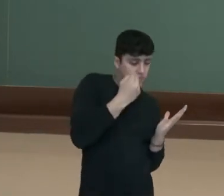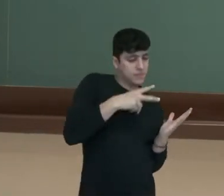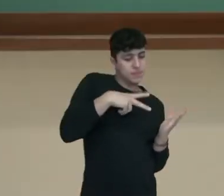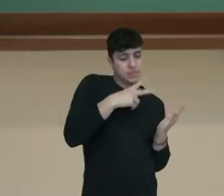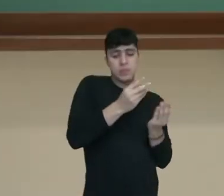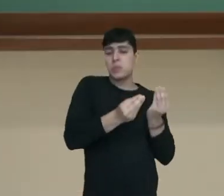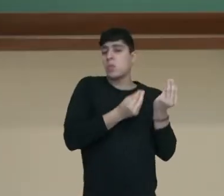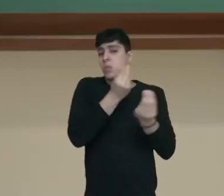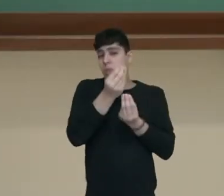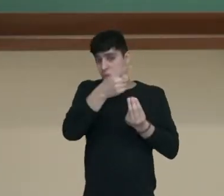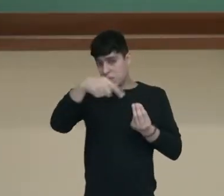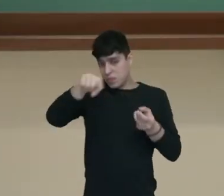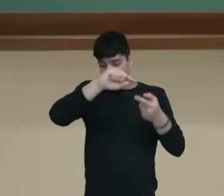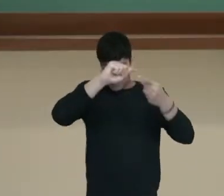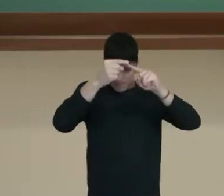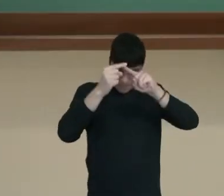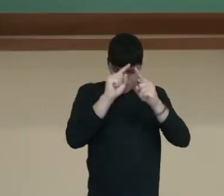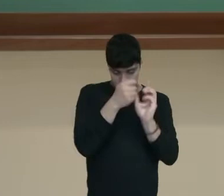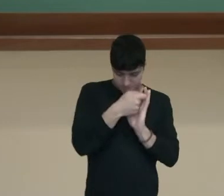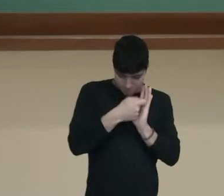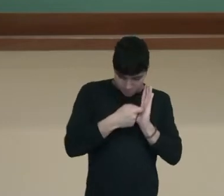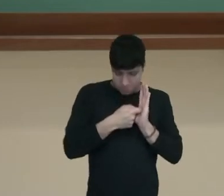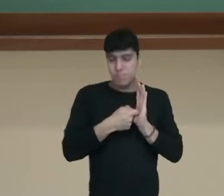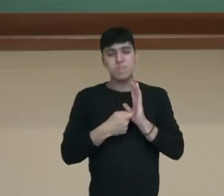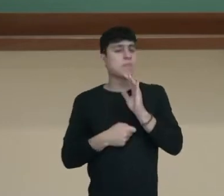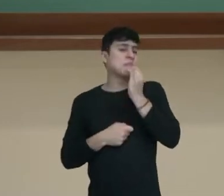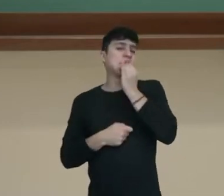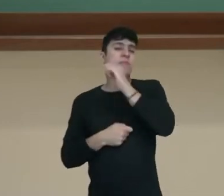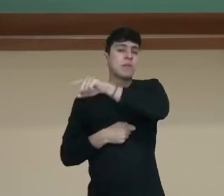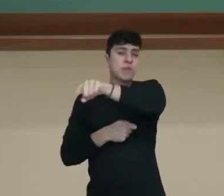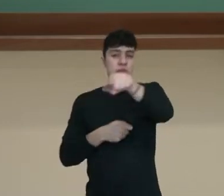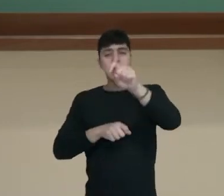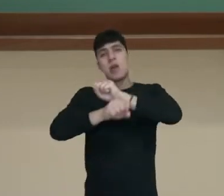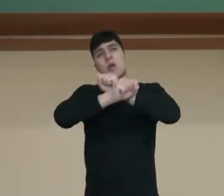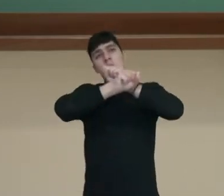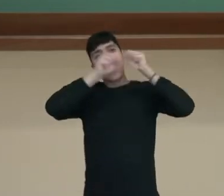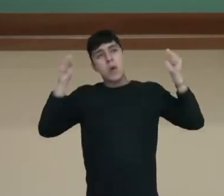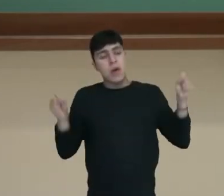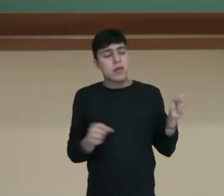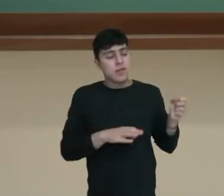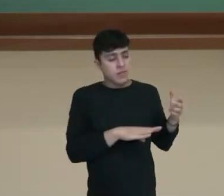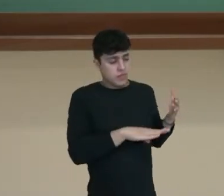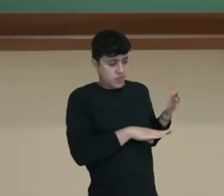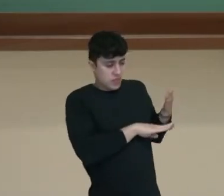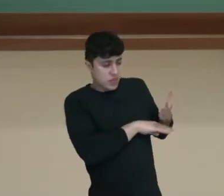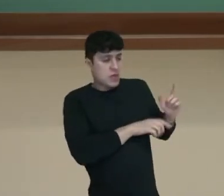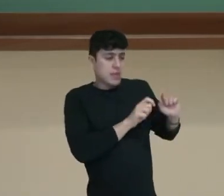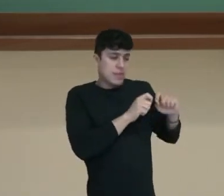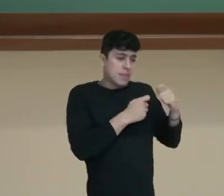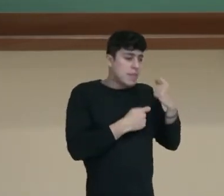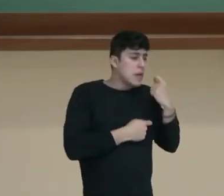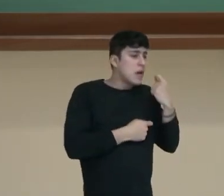privada? Então pense aí no seu dia, né? Você acorda na sua casa, você vai na padaria, você vai